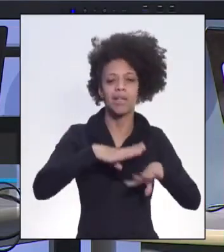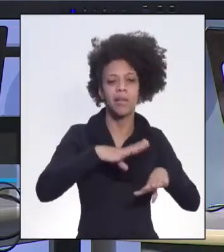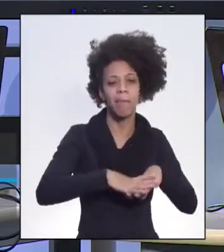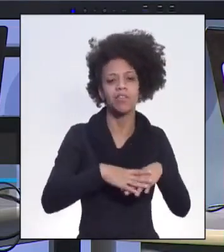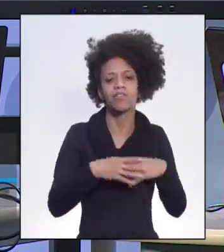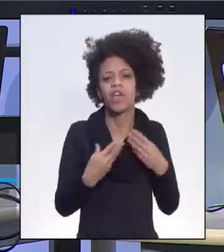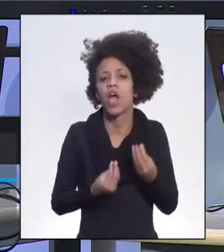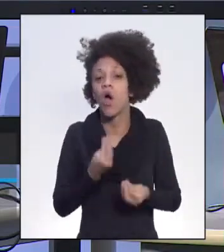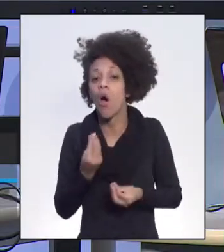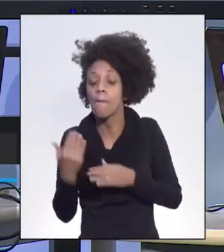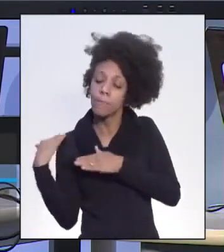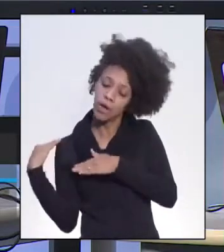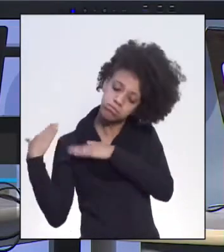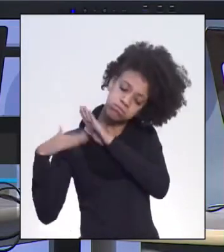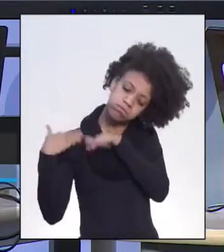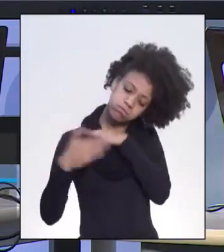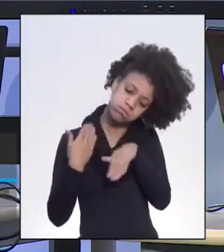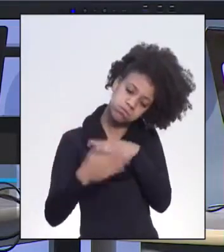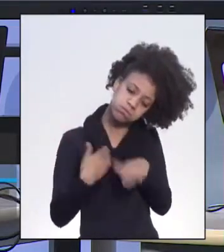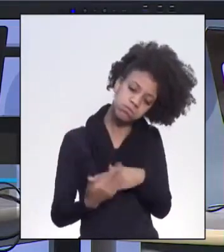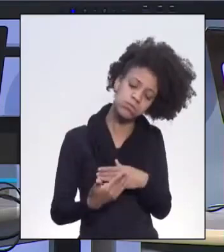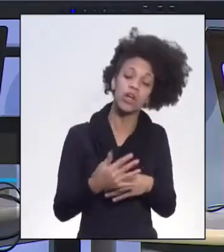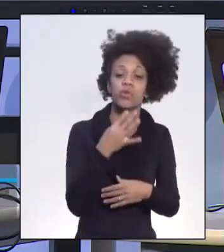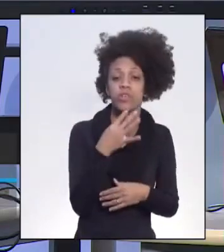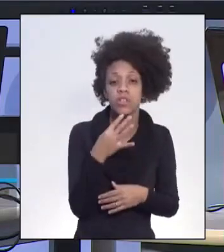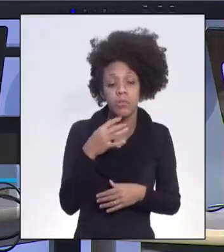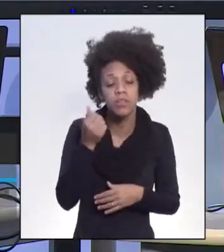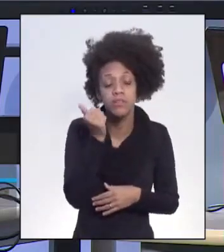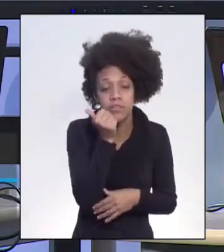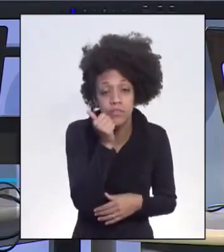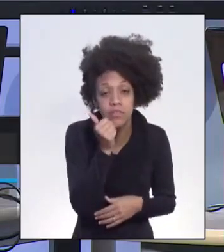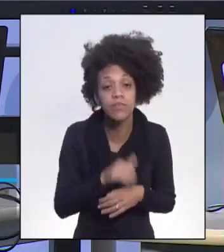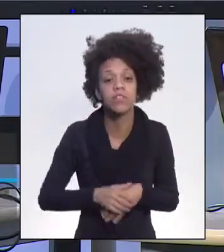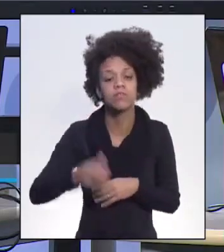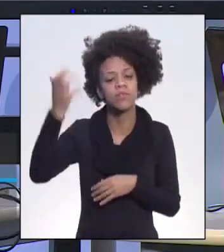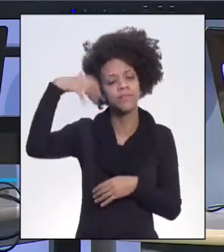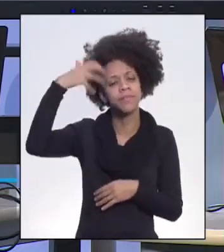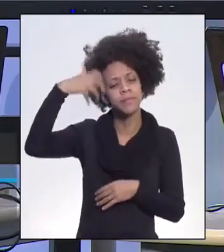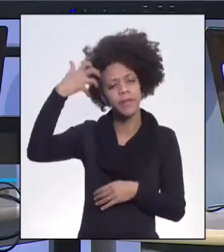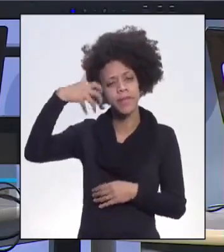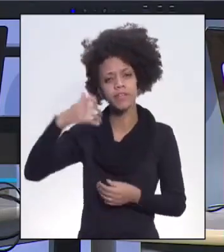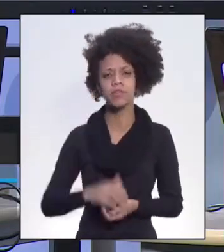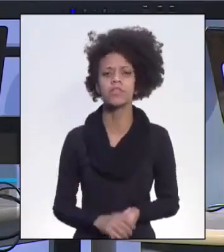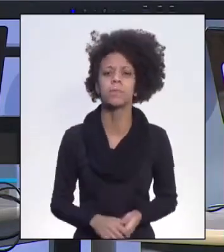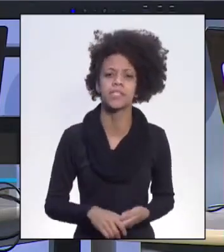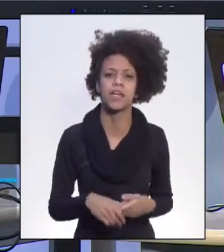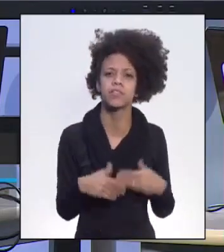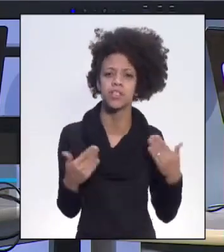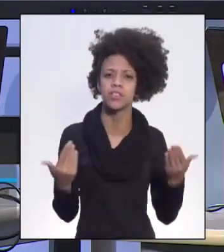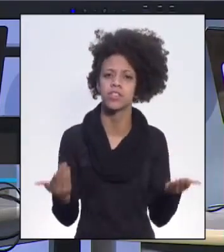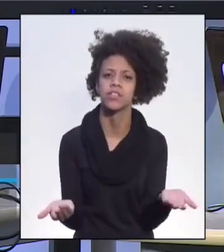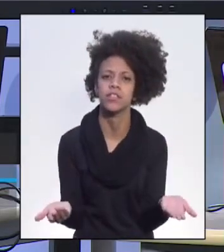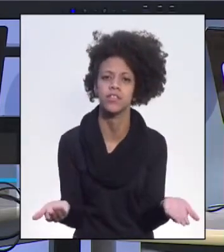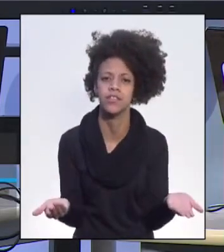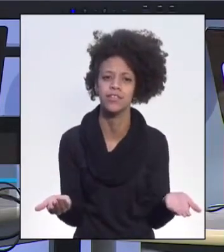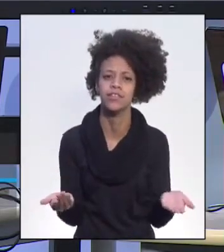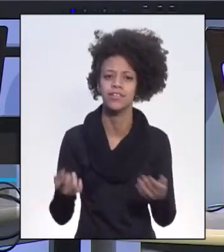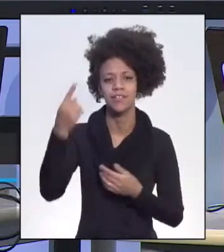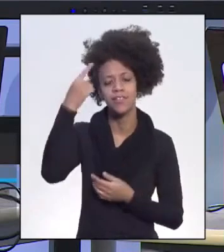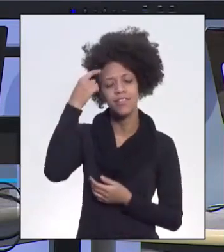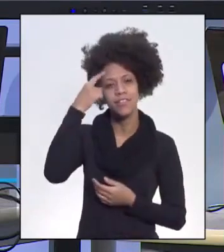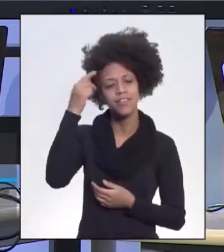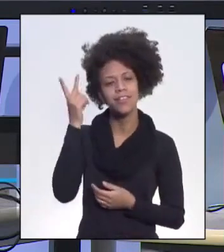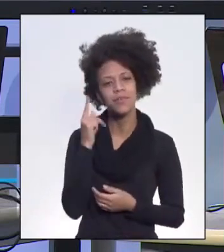e como isso, a partir dos conhecimentos científicos, né, das reflexões críticas, essas ideias da cultura, do senso